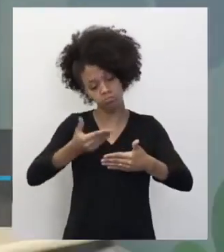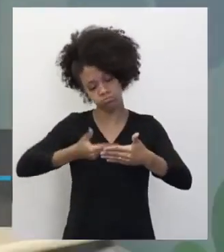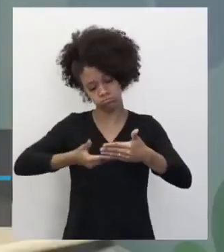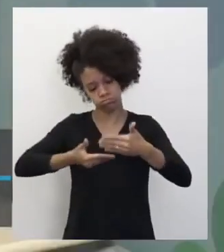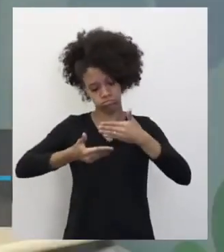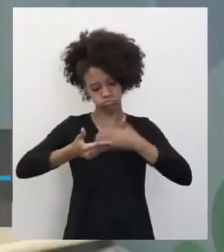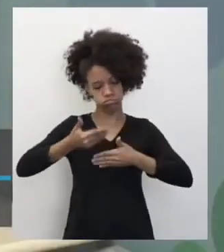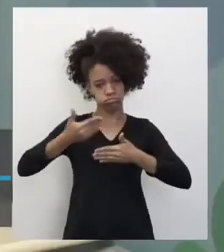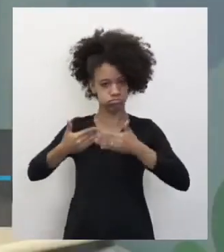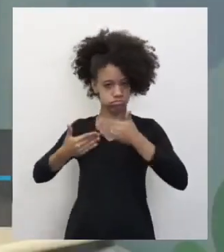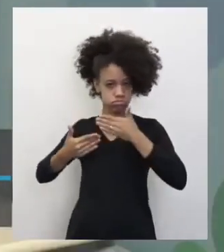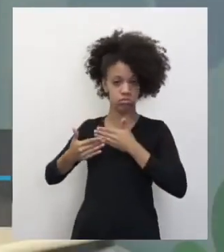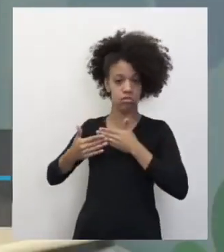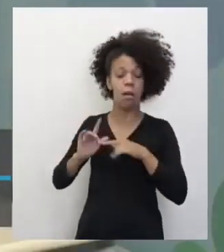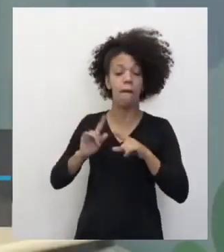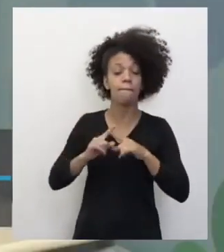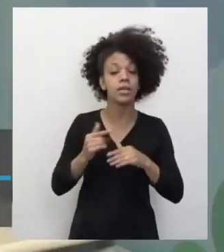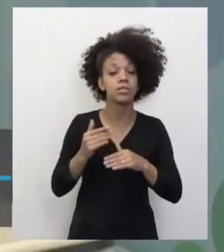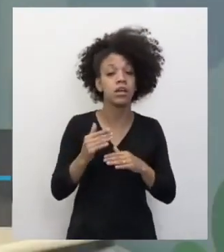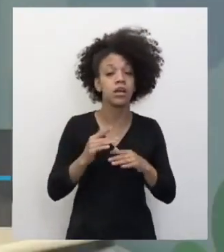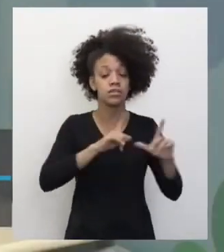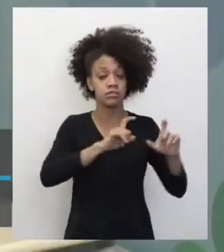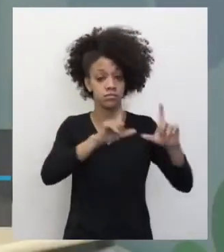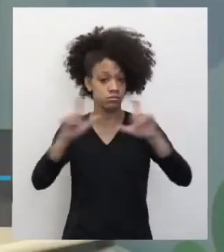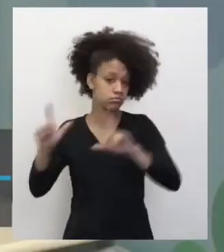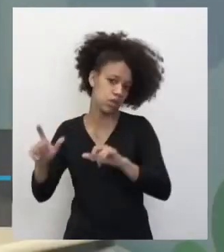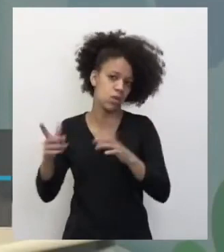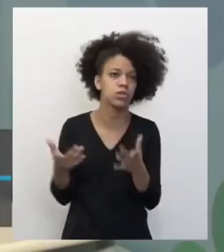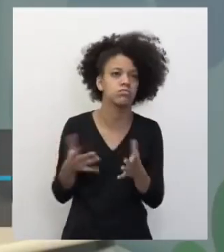uma sequenciação assim seria como se fosse